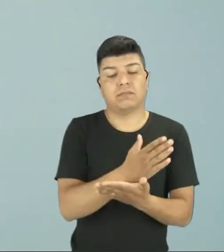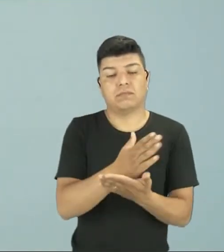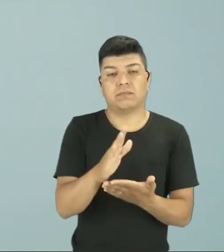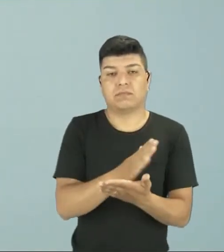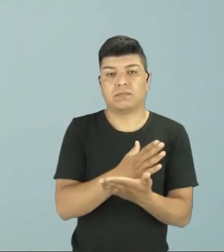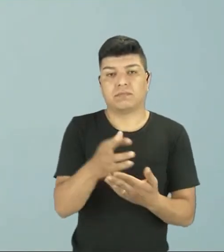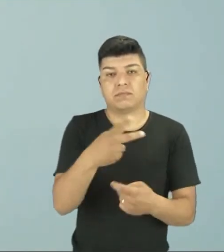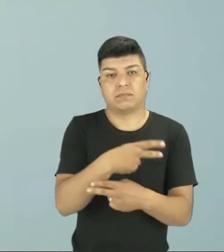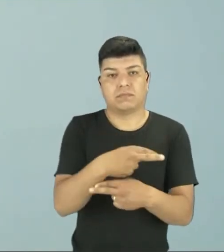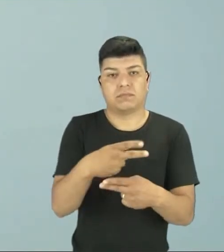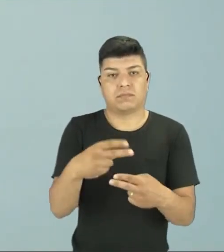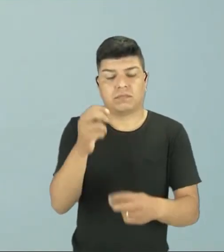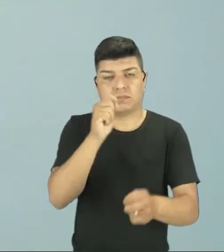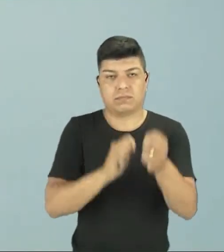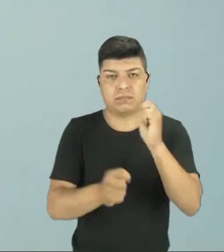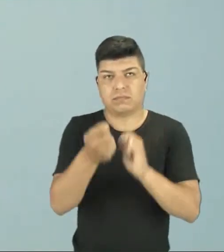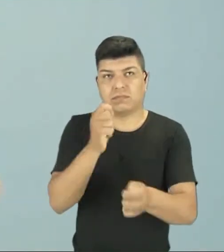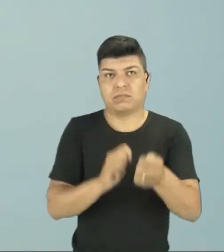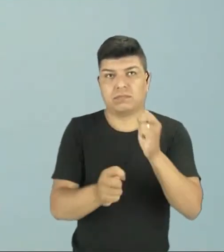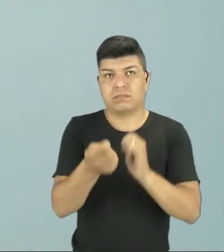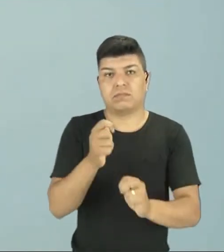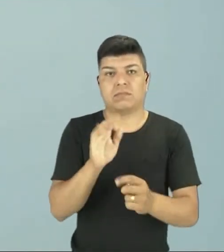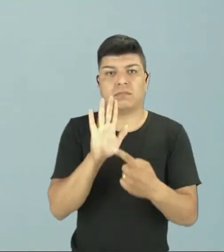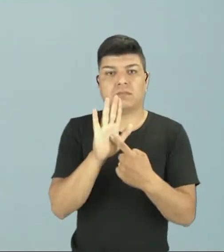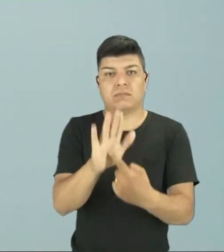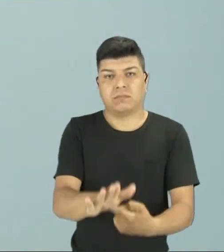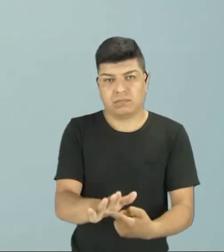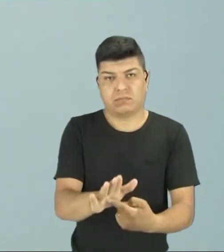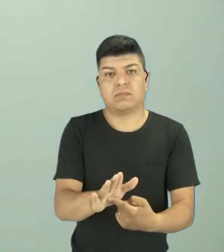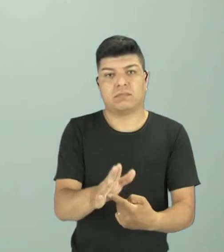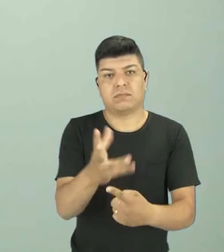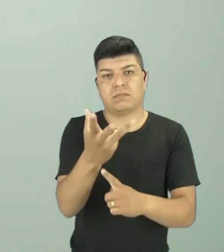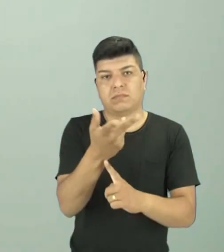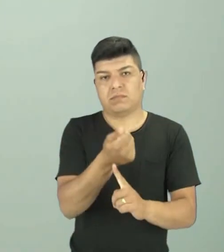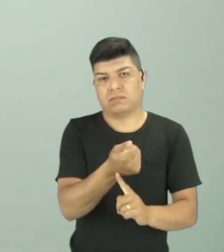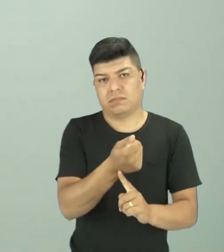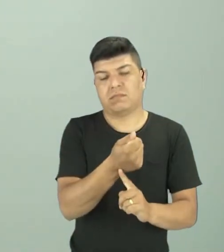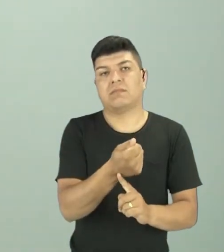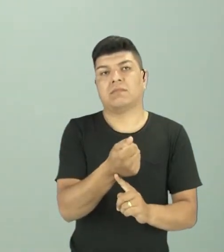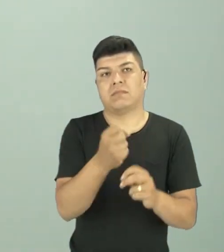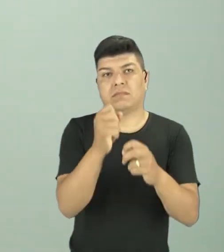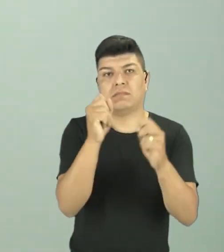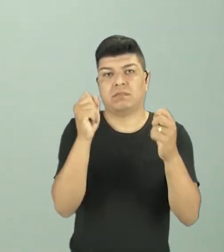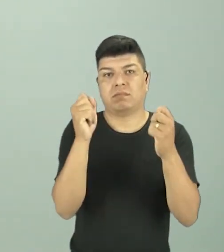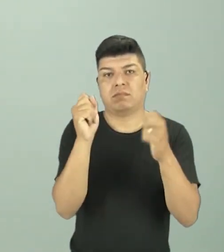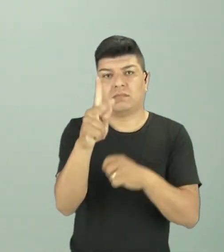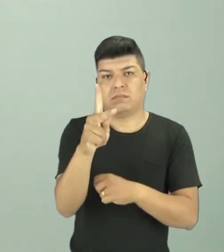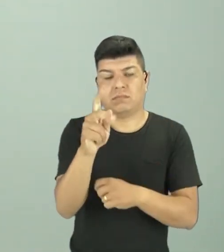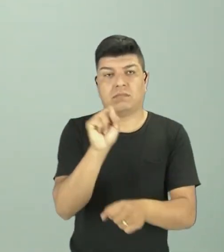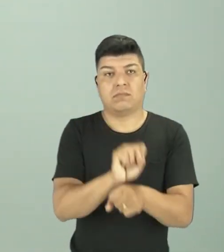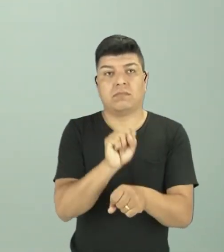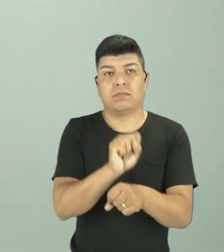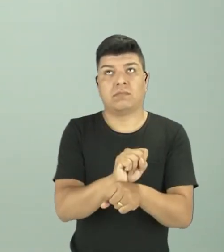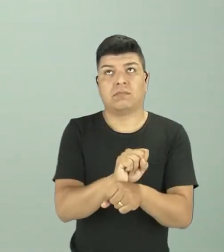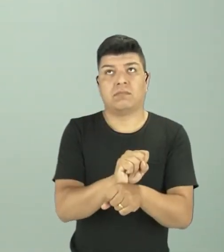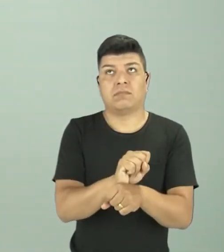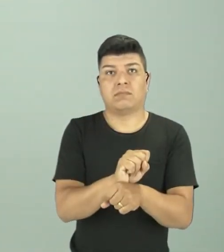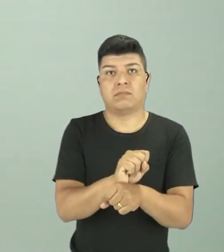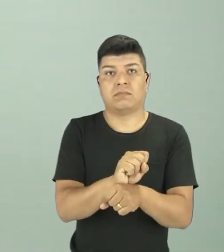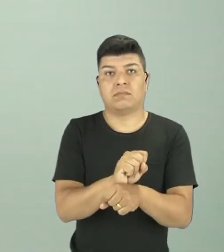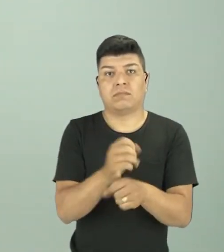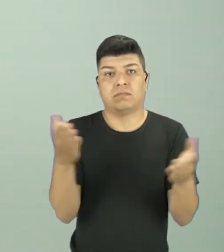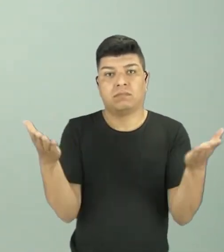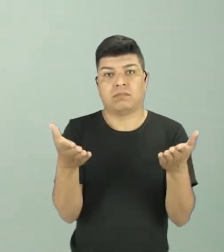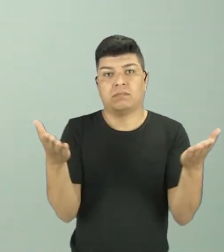alguns desses objetos industrializados para compor as suas obras de arte. Ok, gente? Eu espero que eu possa